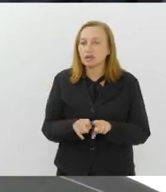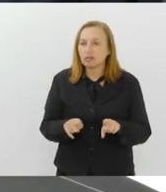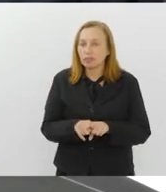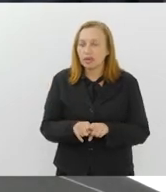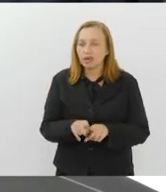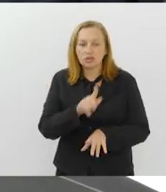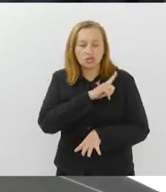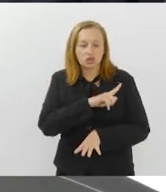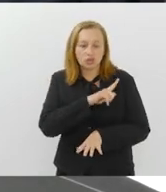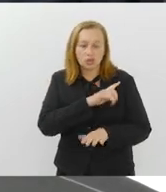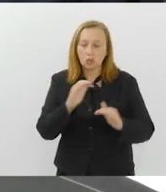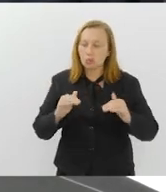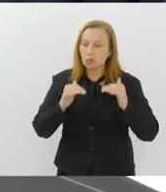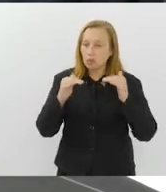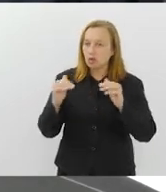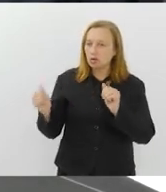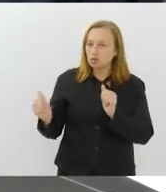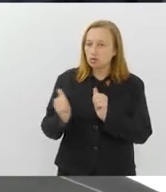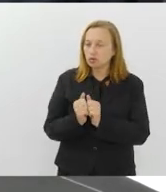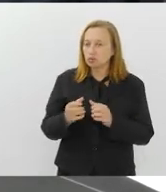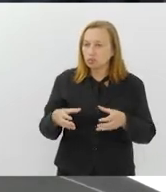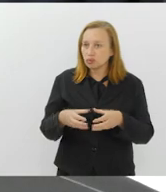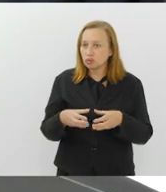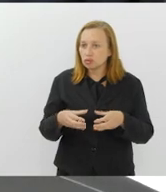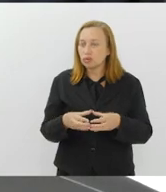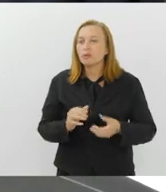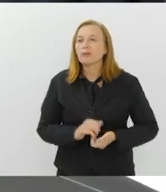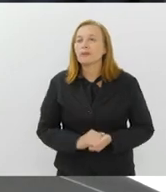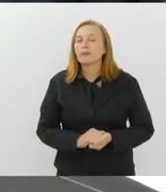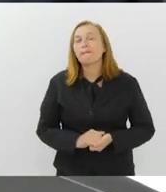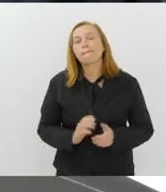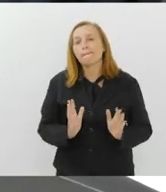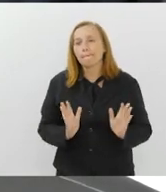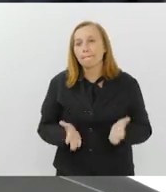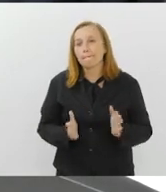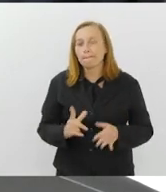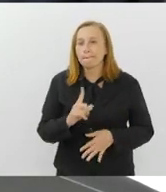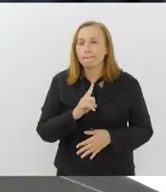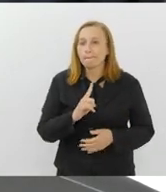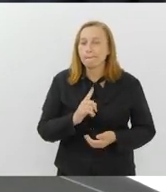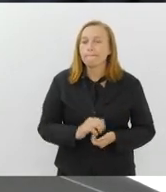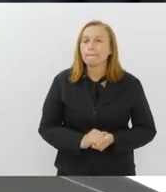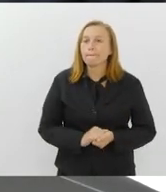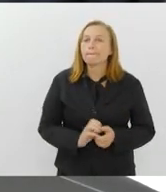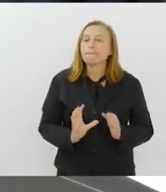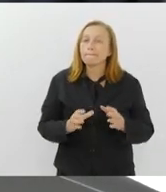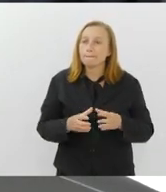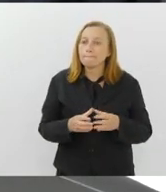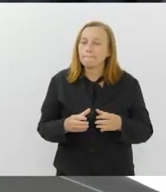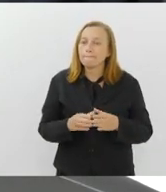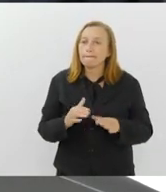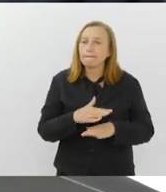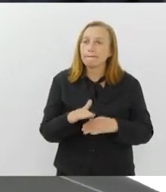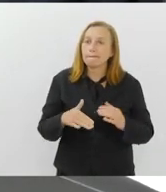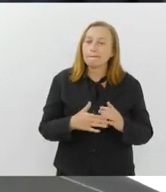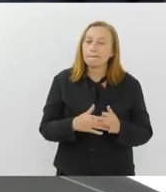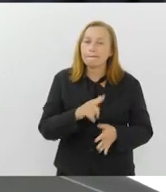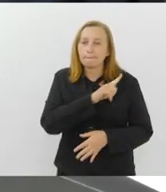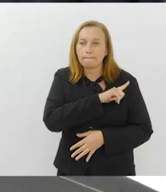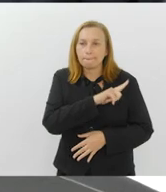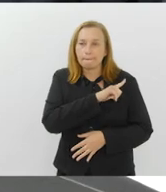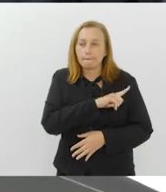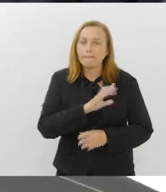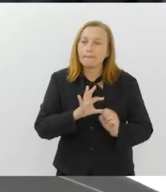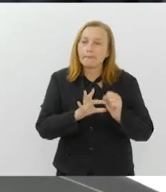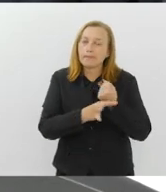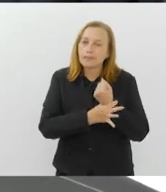honra muito tê-la no nosso grupo de filiadas. E temos hoje, no grupo todos das autogestões, a